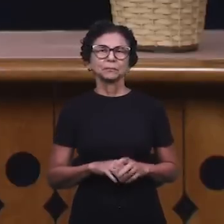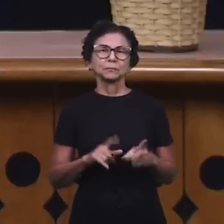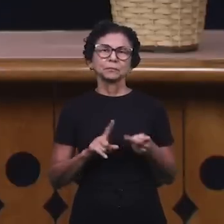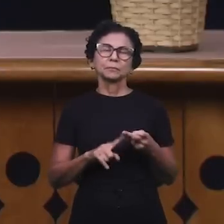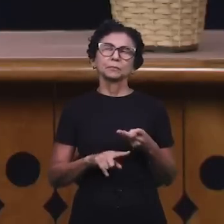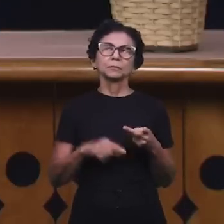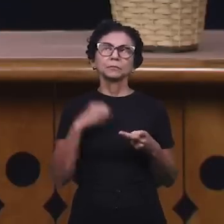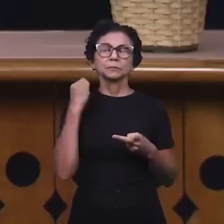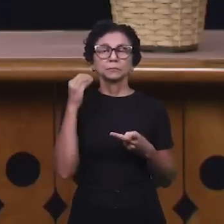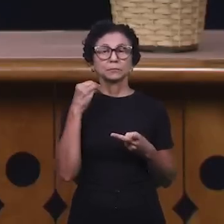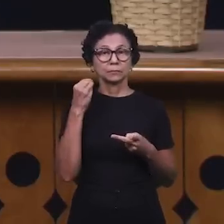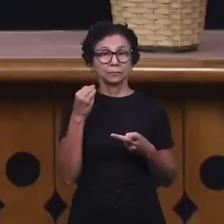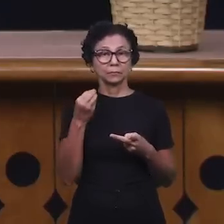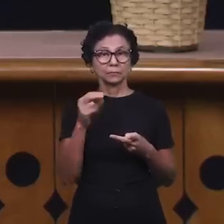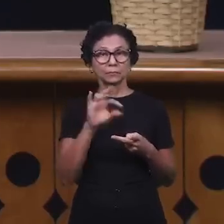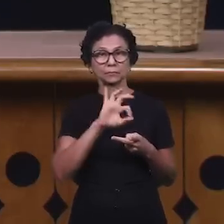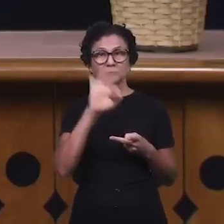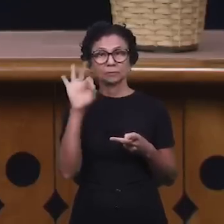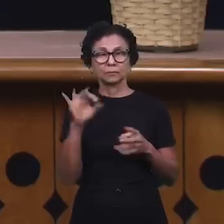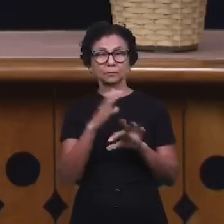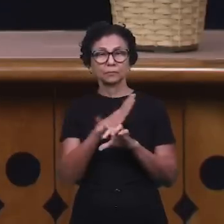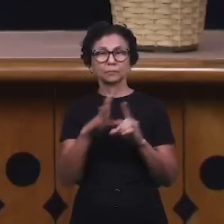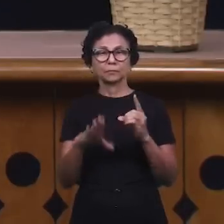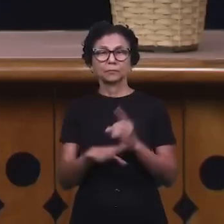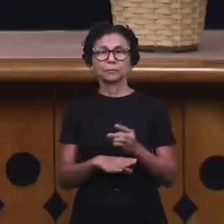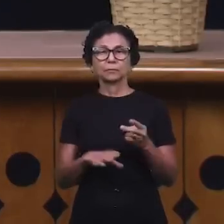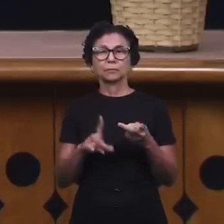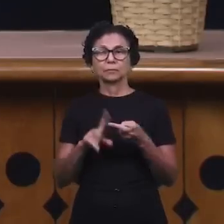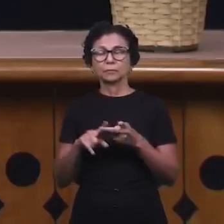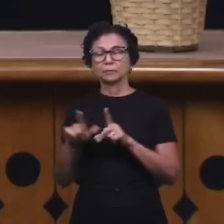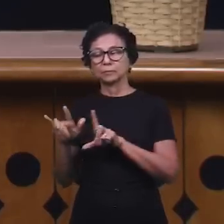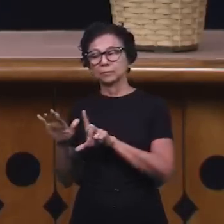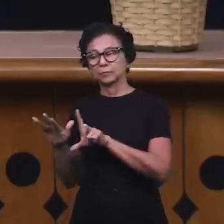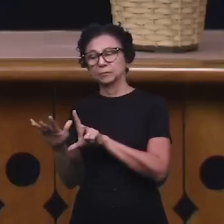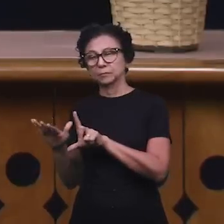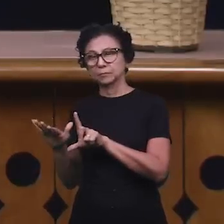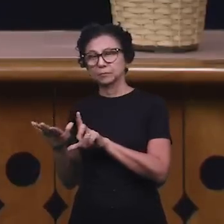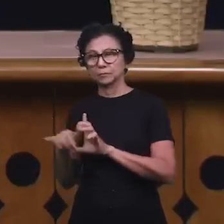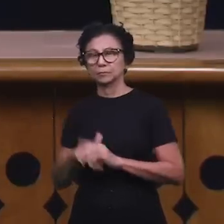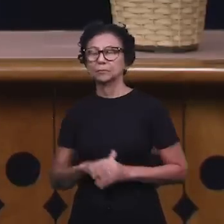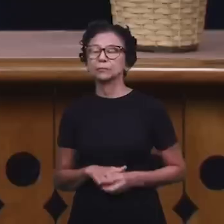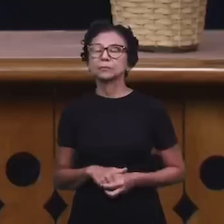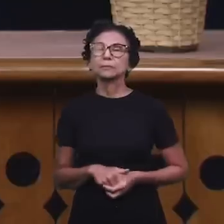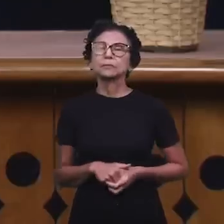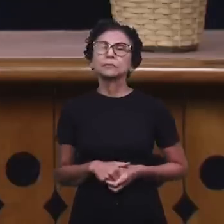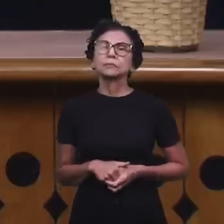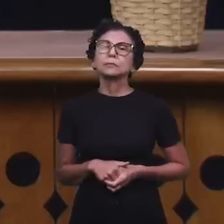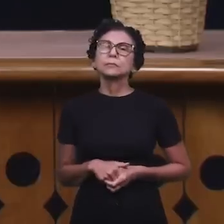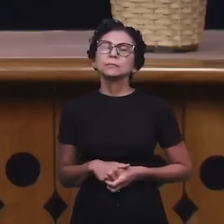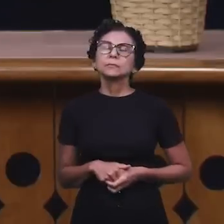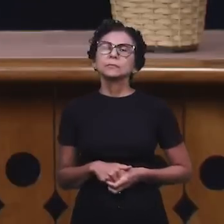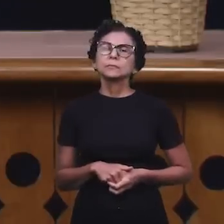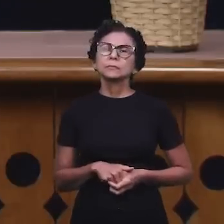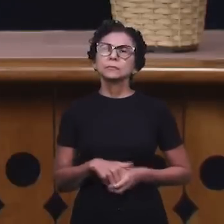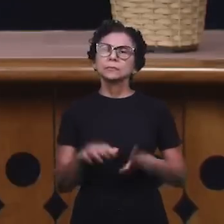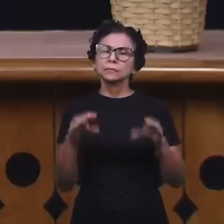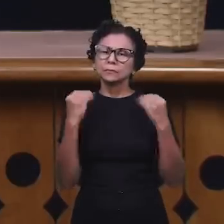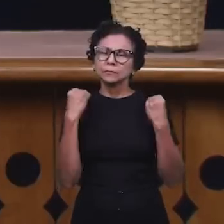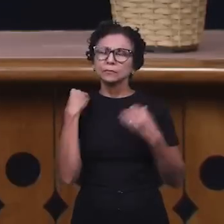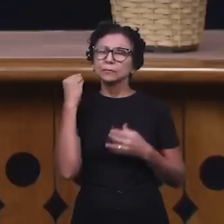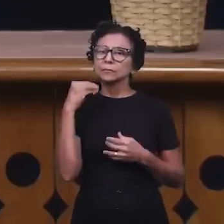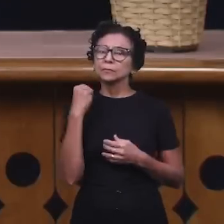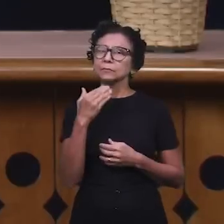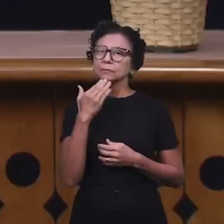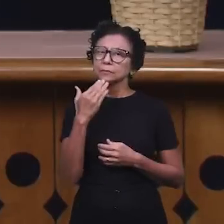alguma experiência neste culto, use o QR Code que está agora na tela e transmita a sua experiência. E pedimos